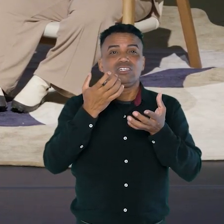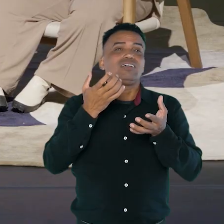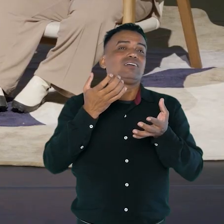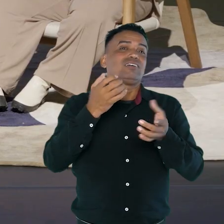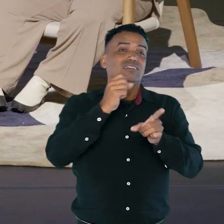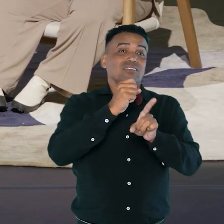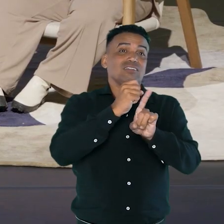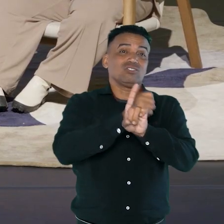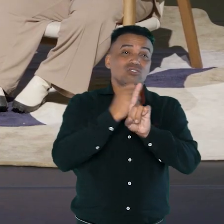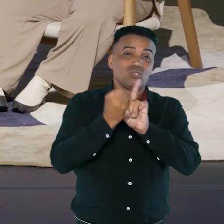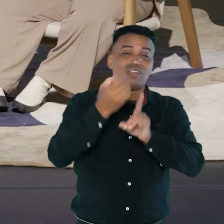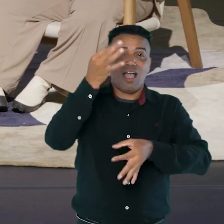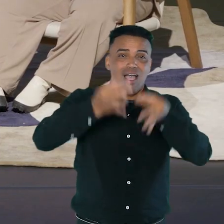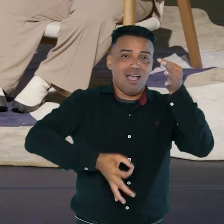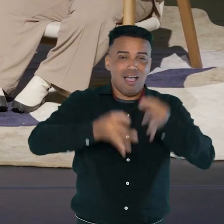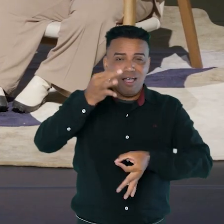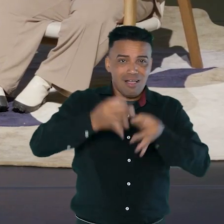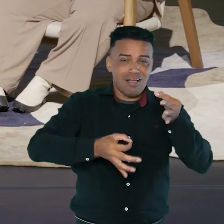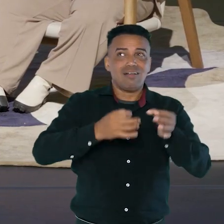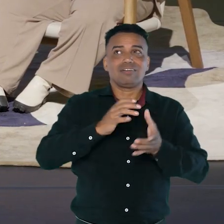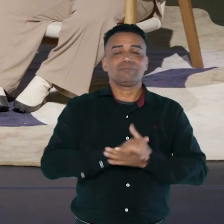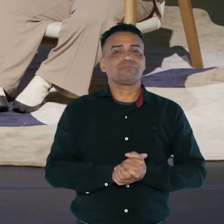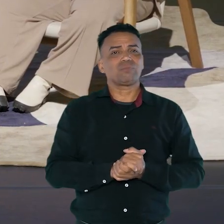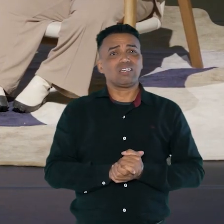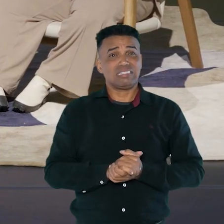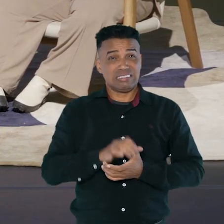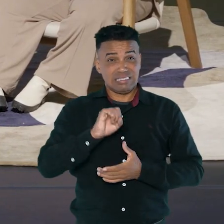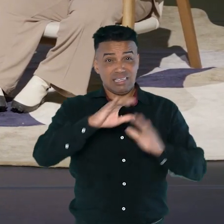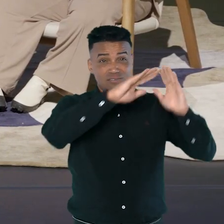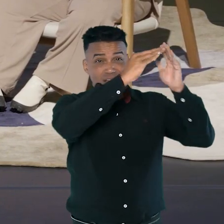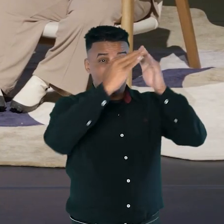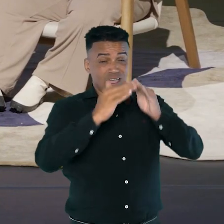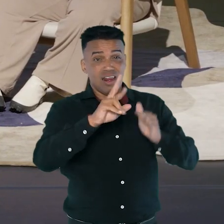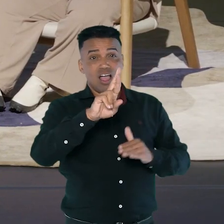exemplo, se o Morro da Rocinha tivesse ódio do asfalto,